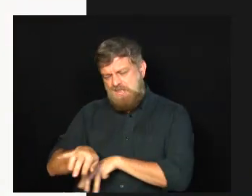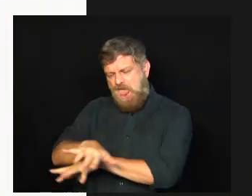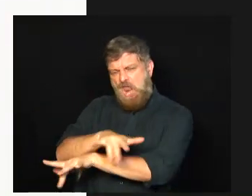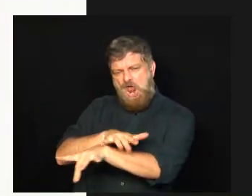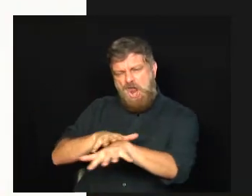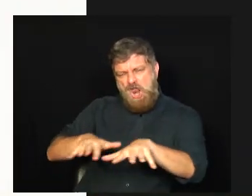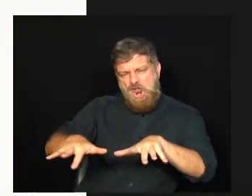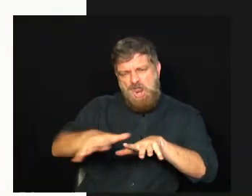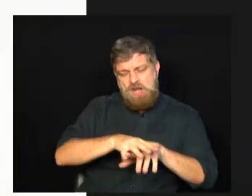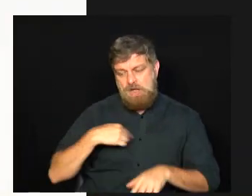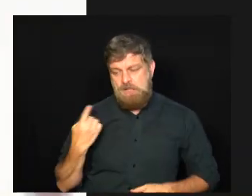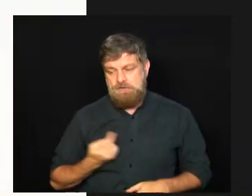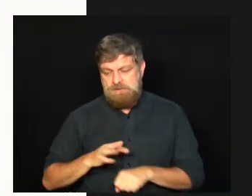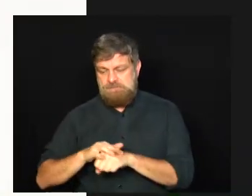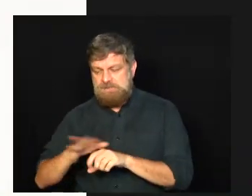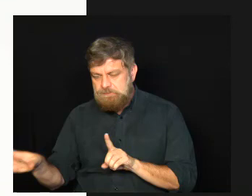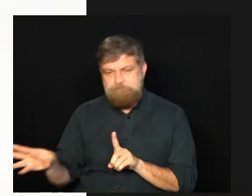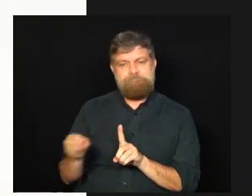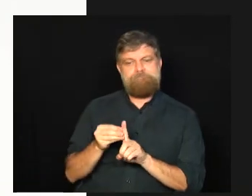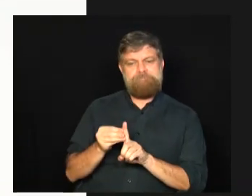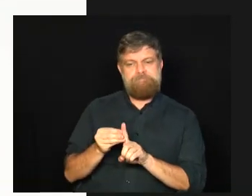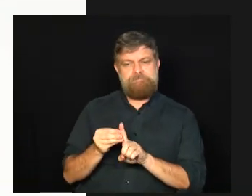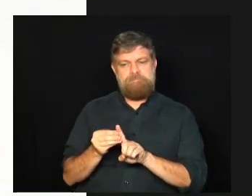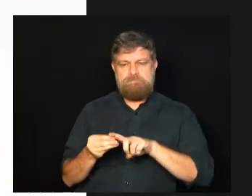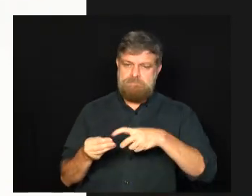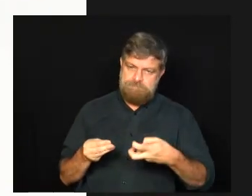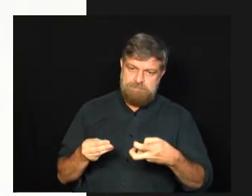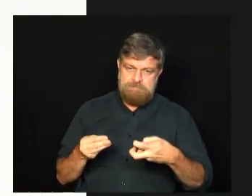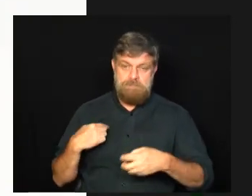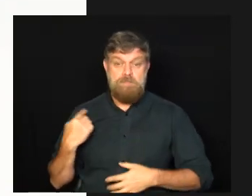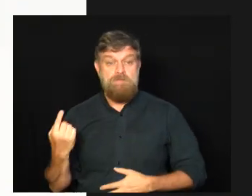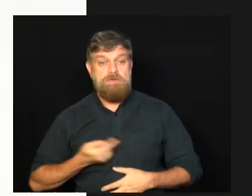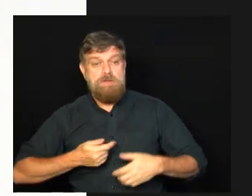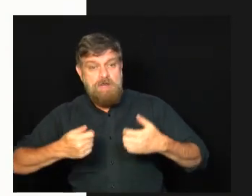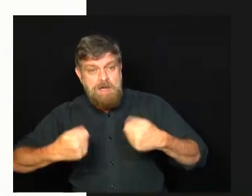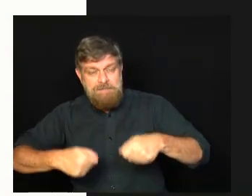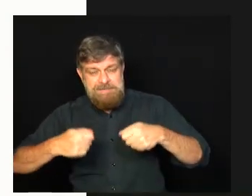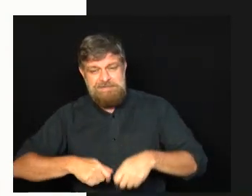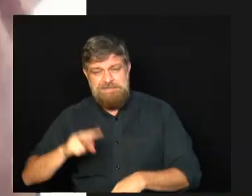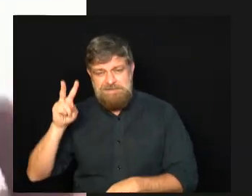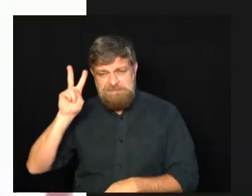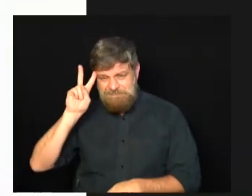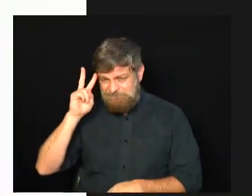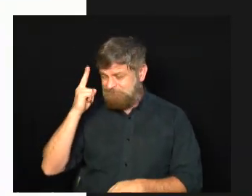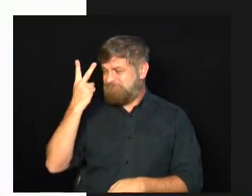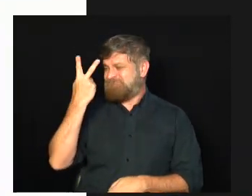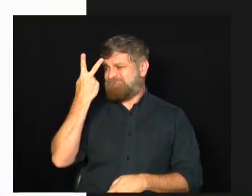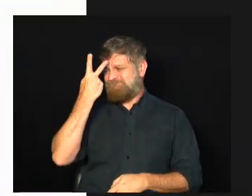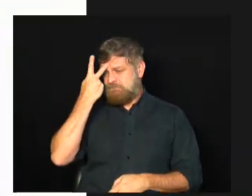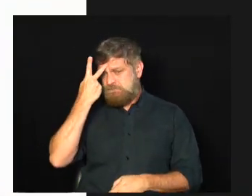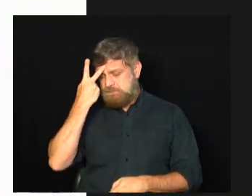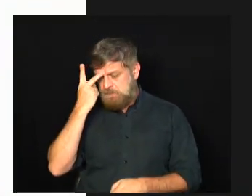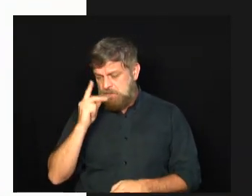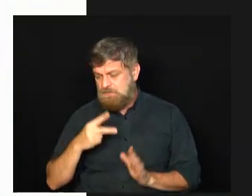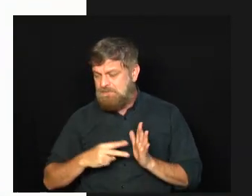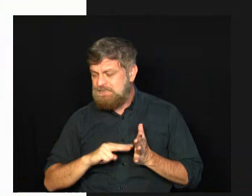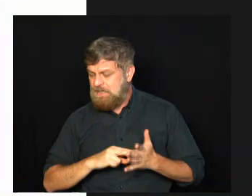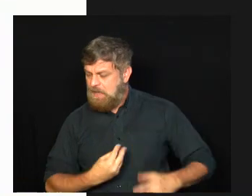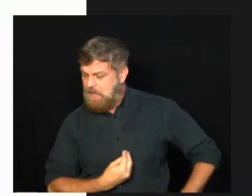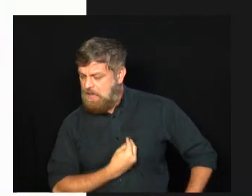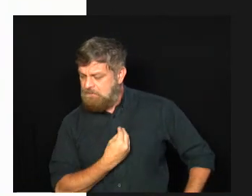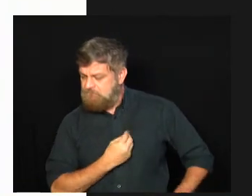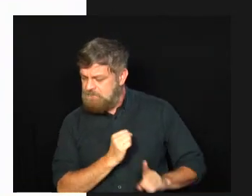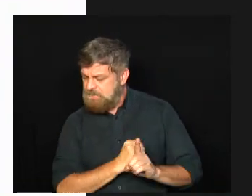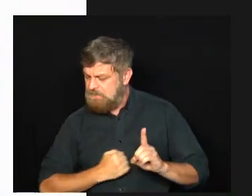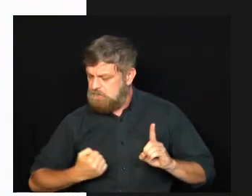nós, entendeu? Então, nós precisamos repensar a vida em